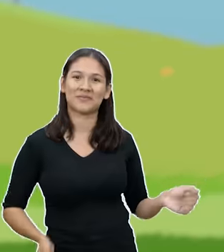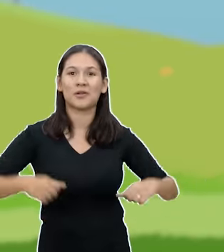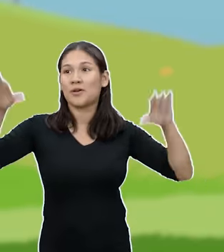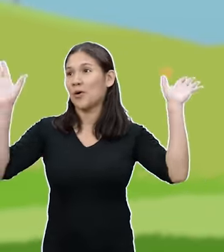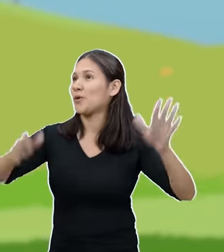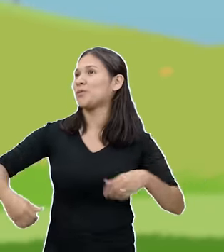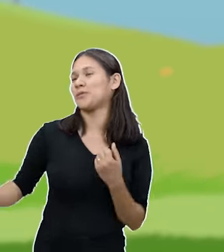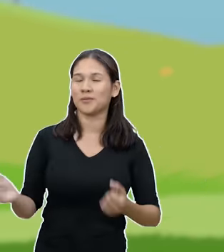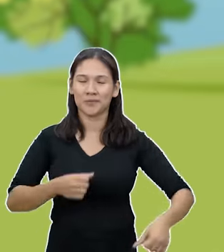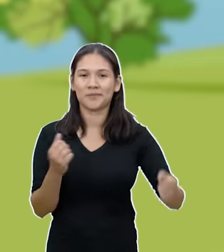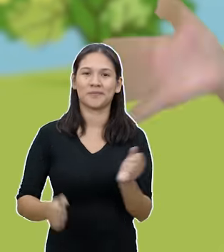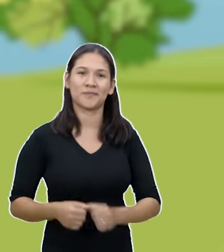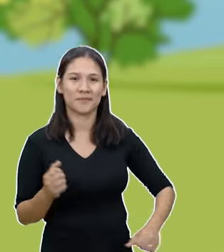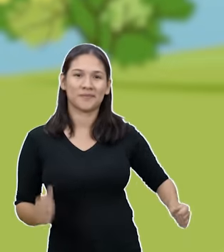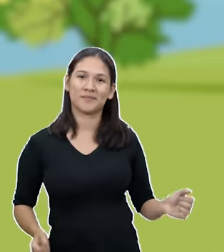Ho!